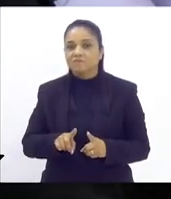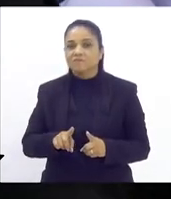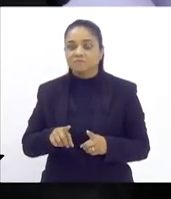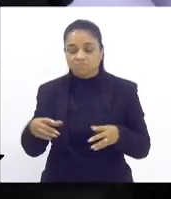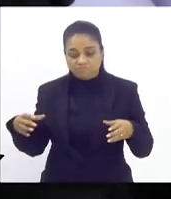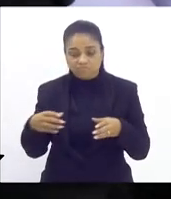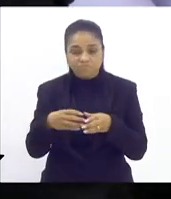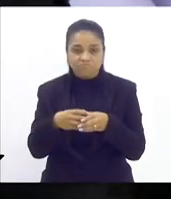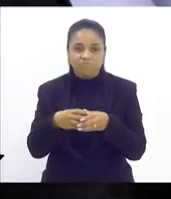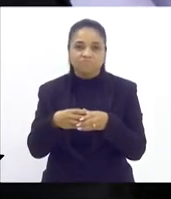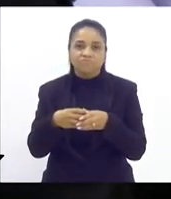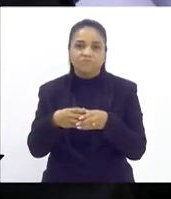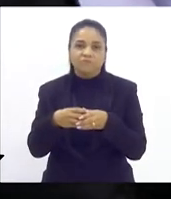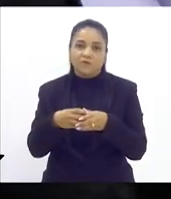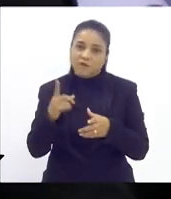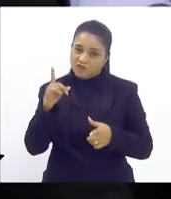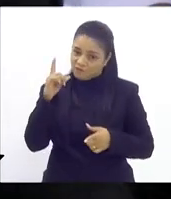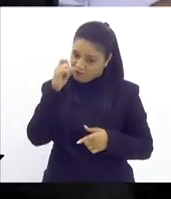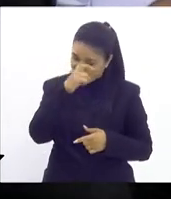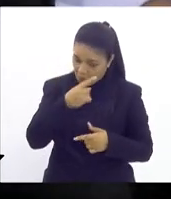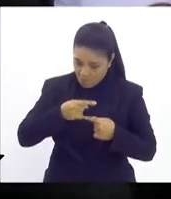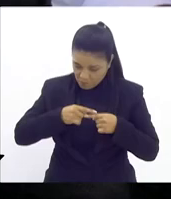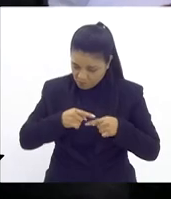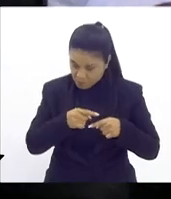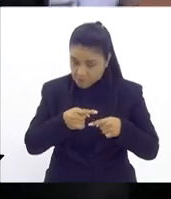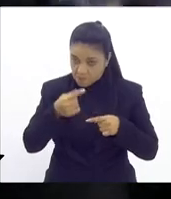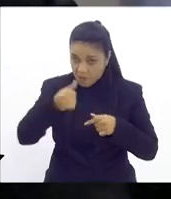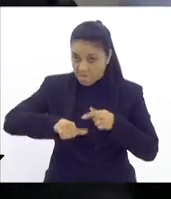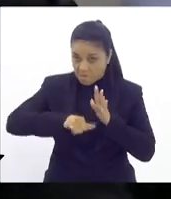inteira viajar na primeira semana de agosto